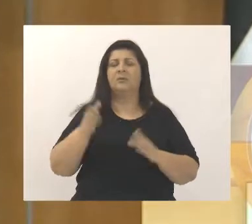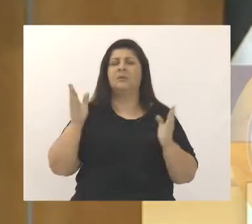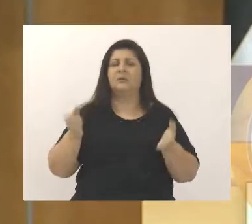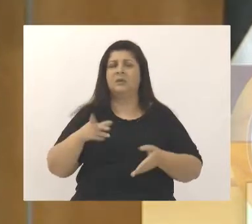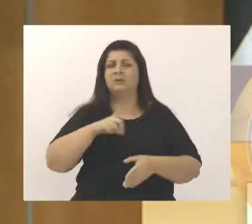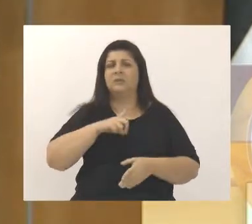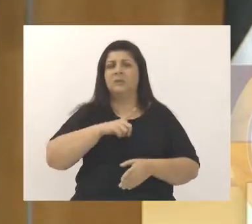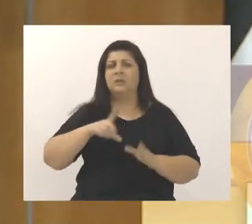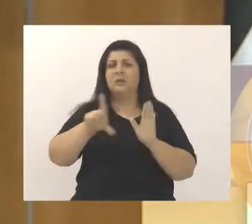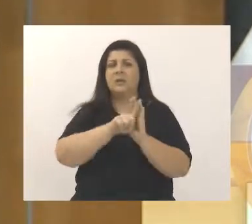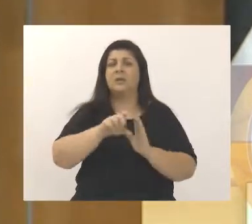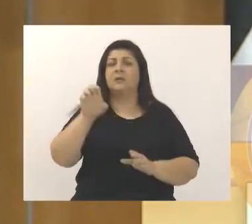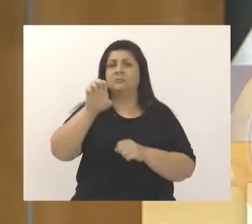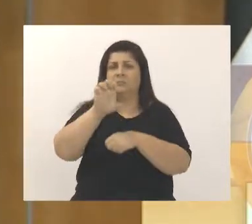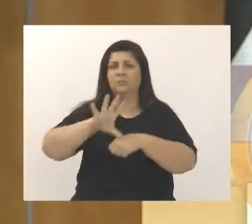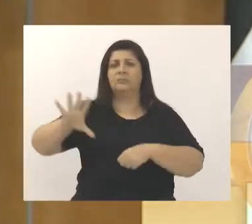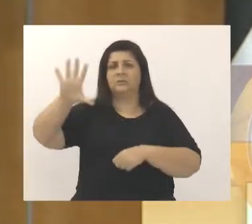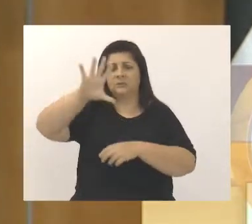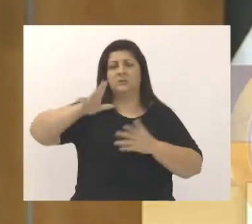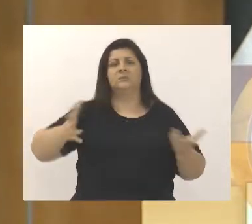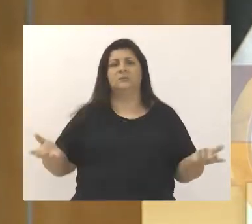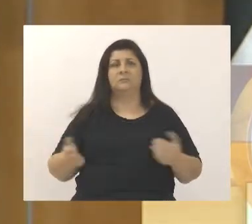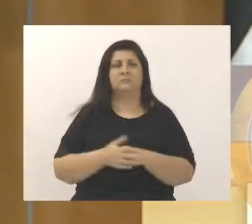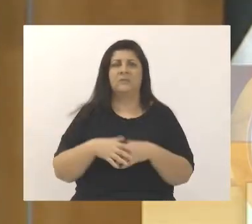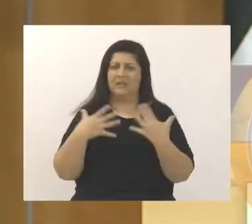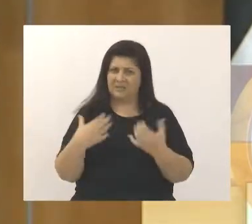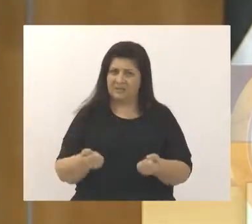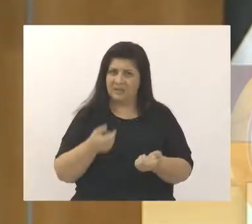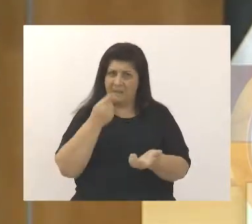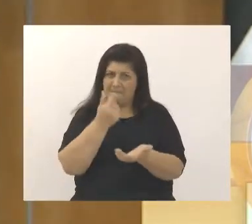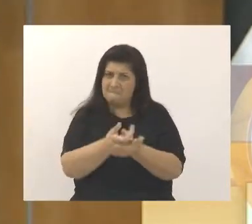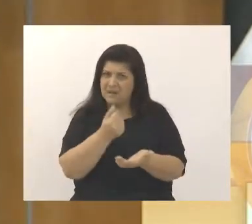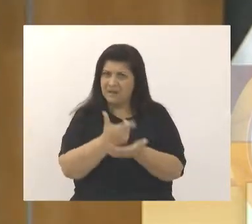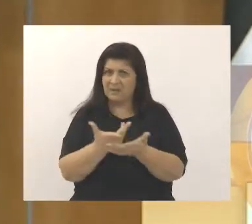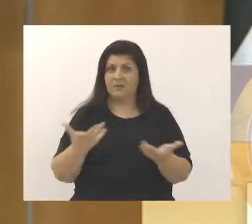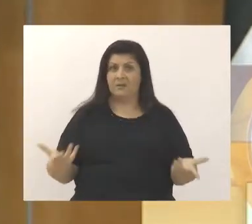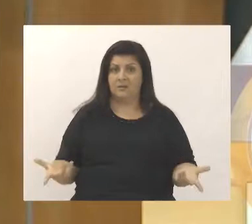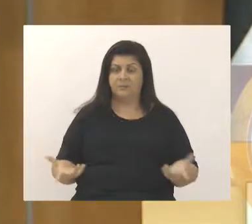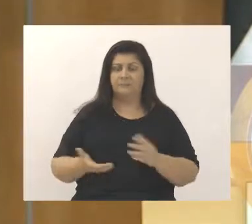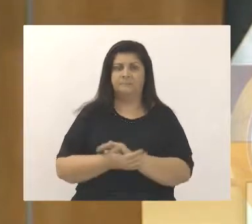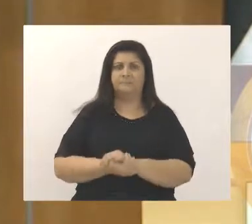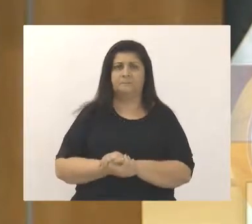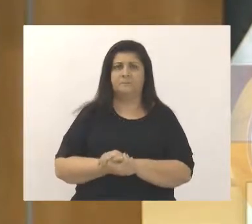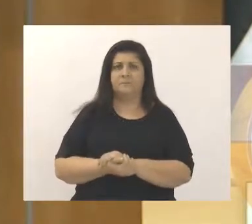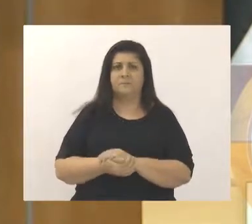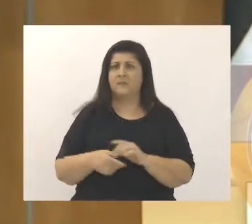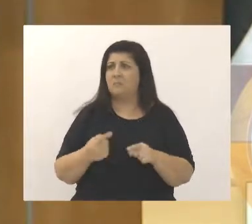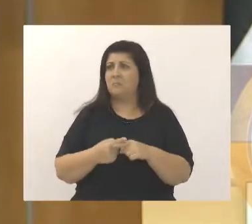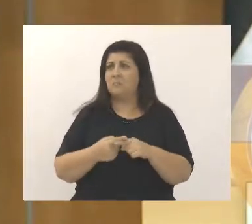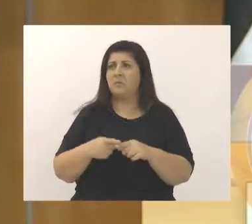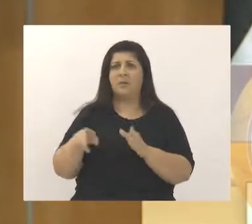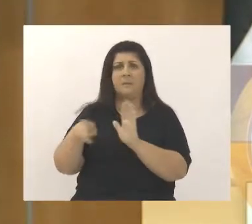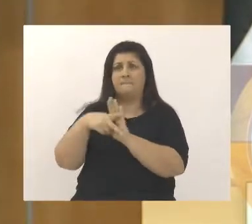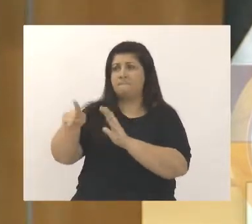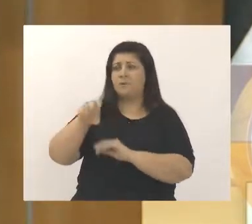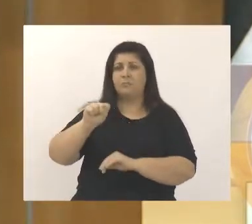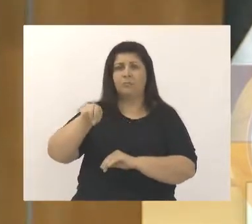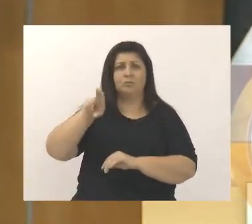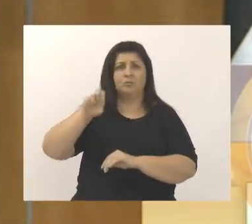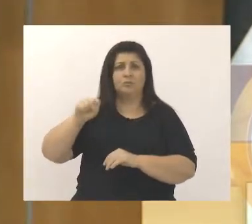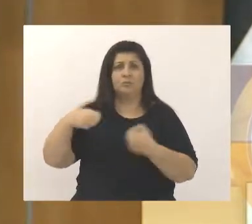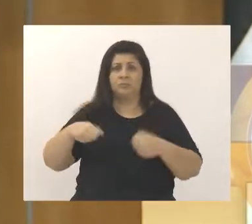e permitir com que seja cobrado algum tipo de honorário do paciente SUS, no qual o atendimento tem que